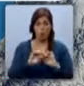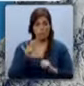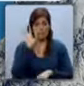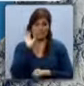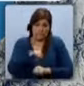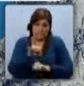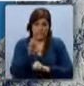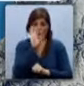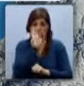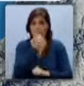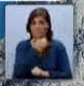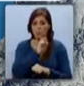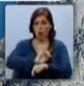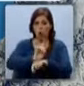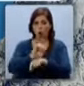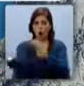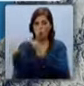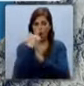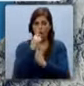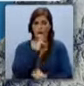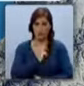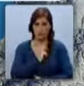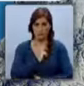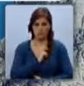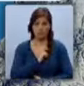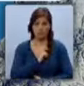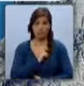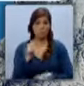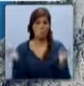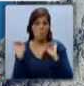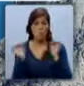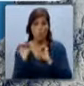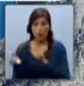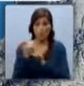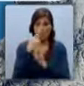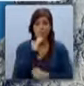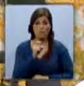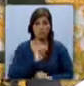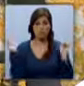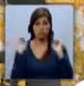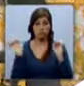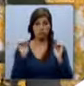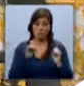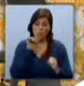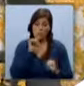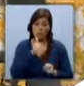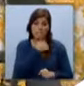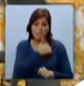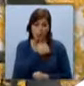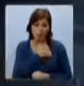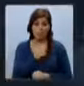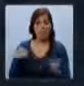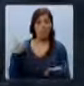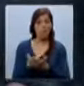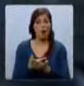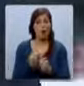decisão, eu era notificado imediatamente. Como não fui notificado, não há decisão. Até ao final do dia de